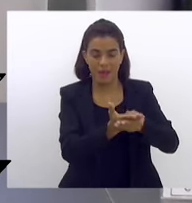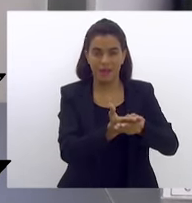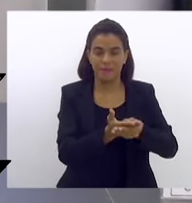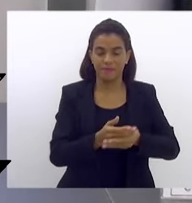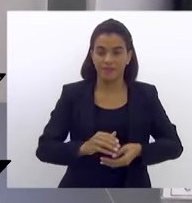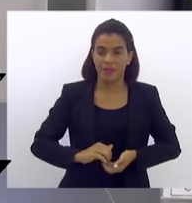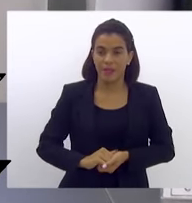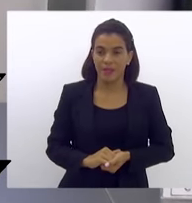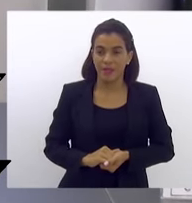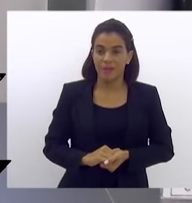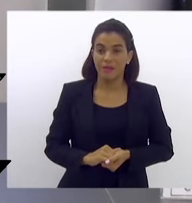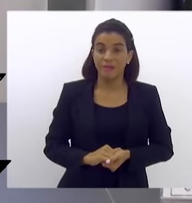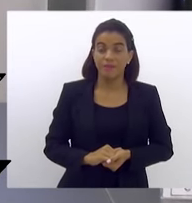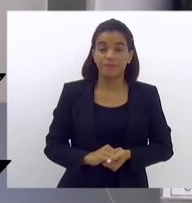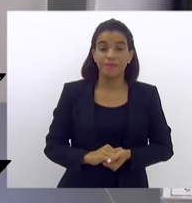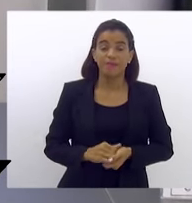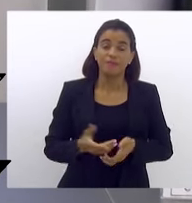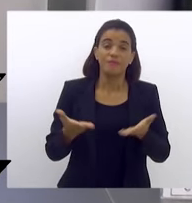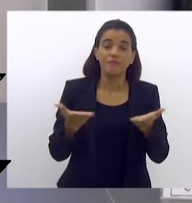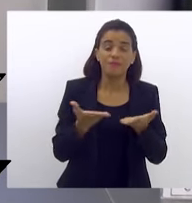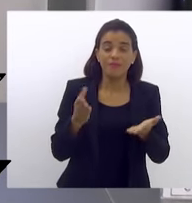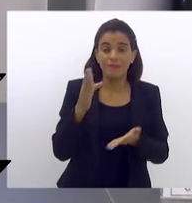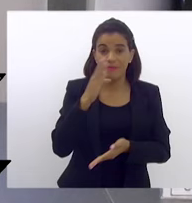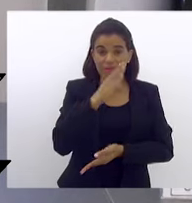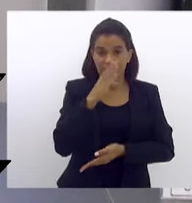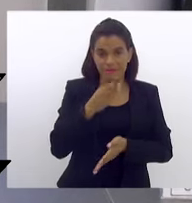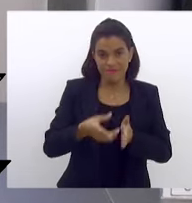Amorim antes vossa excelência se retirar